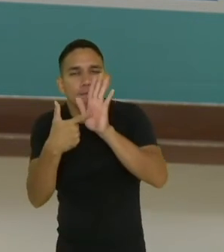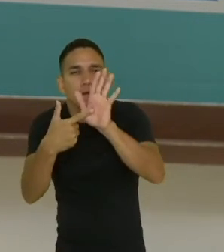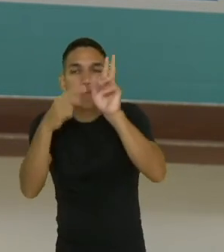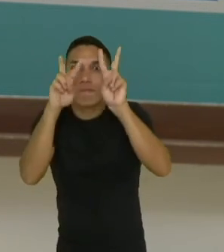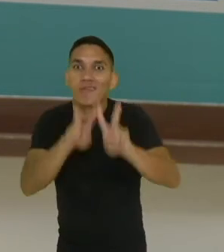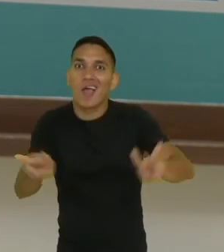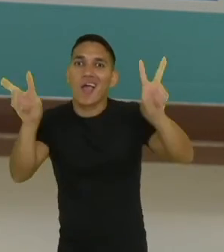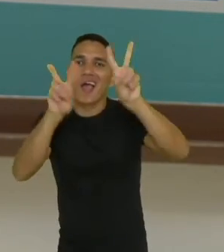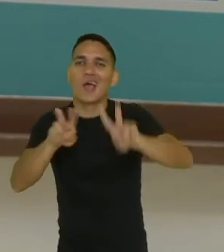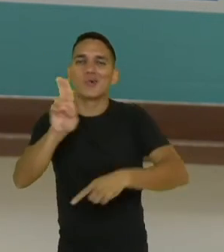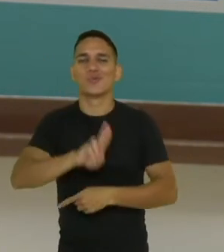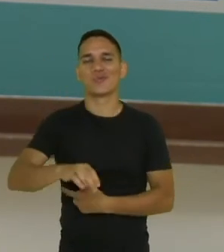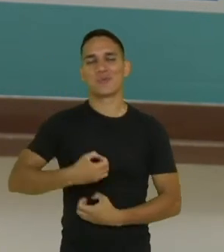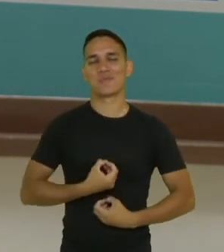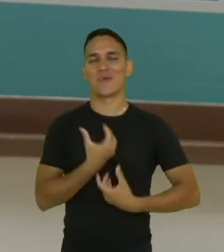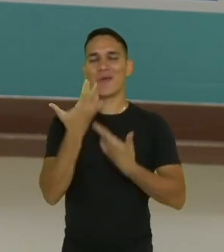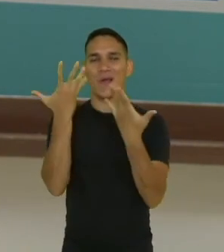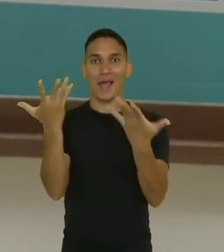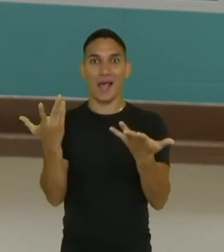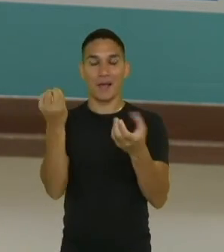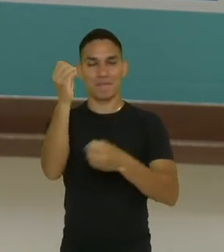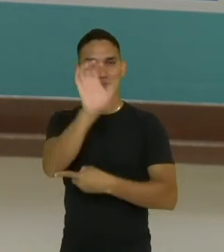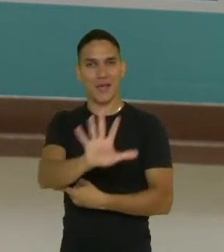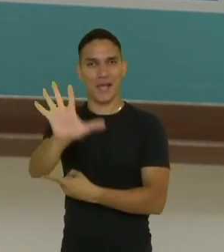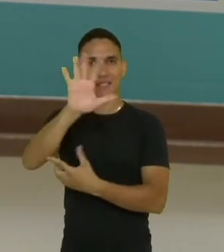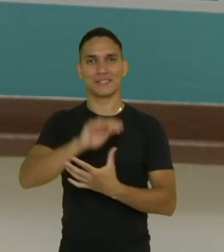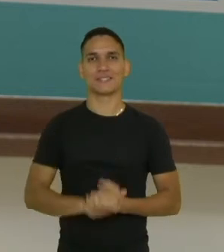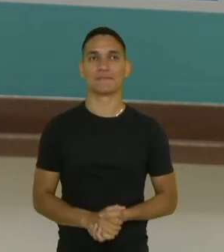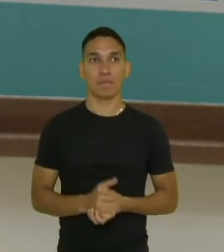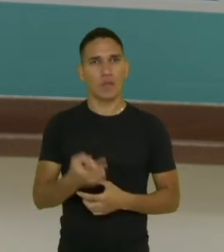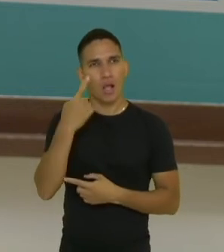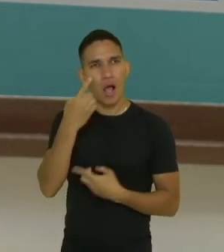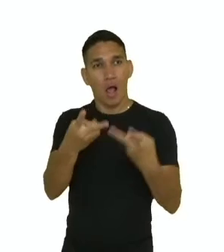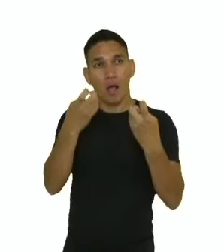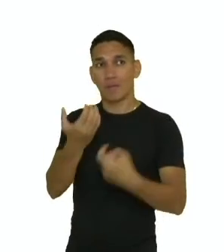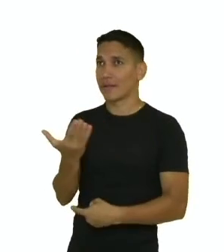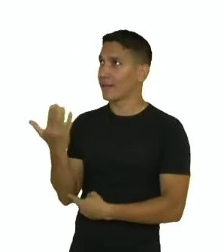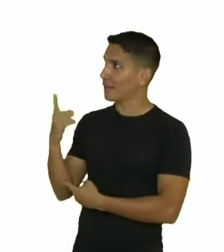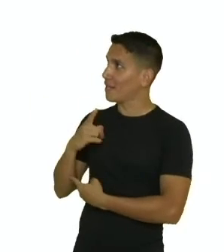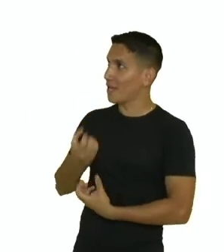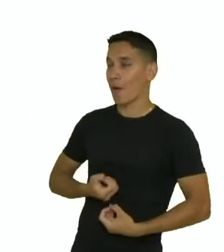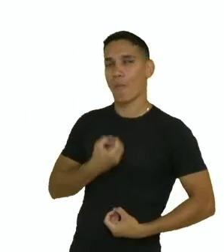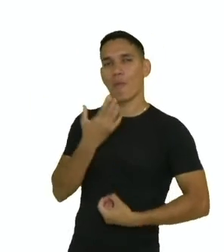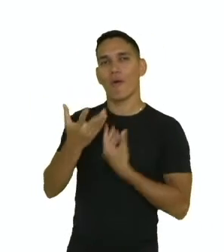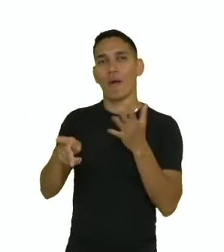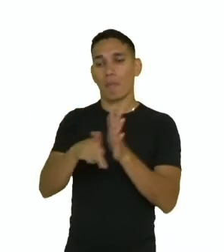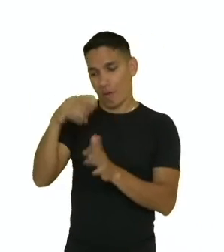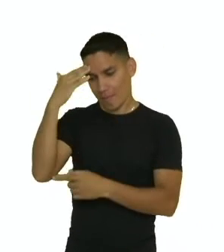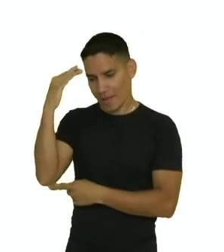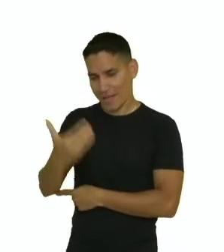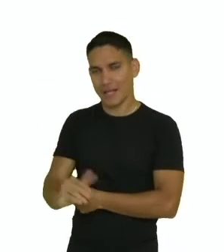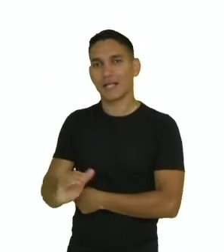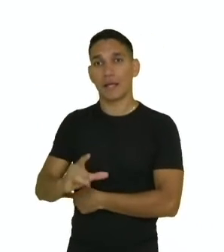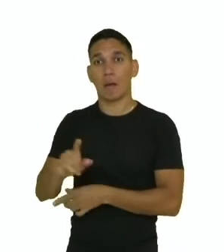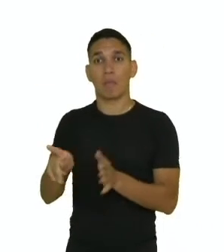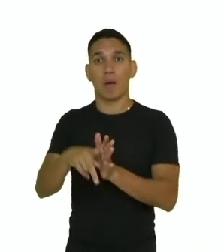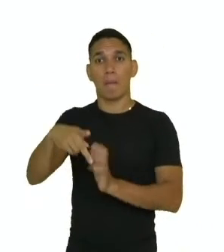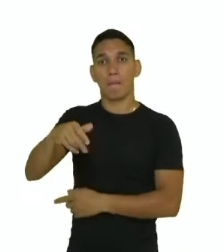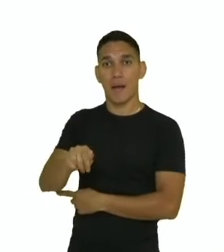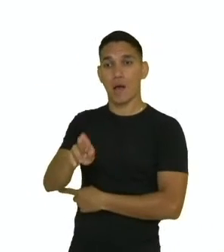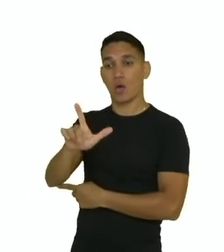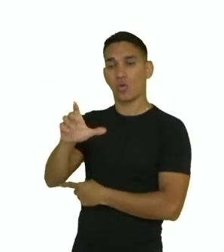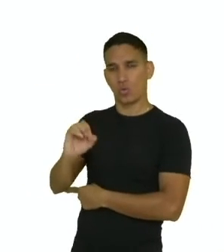trabalhar com as poesias criando imagens. Observe o poema visual do poeta curitibano Paulo Leminski, outro